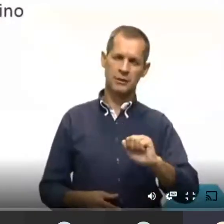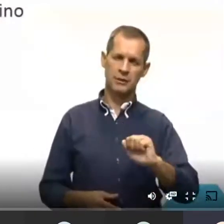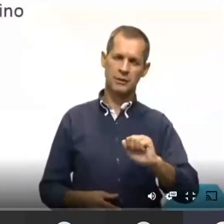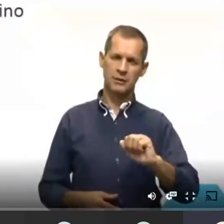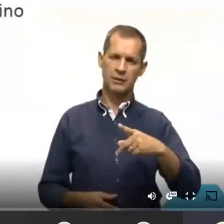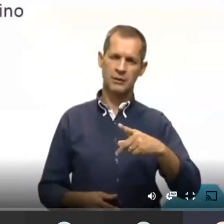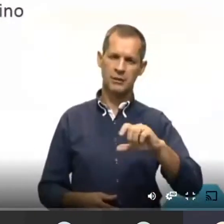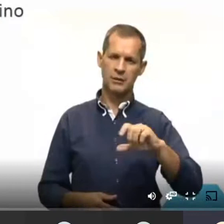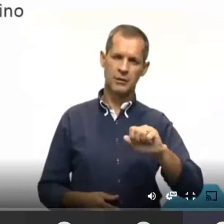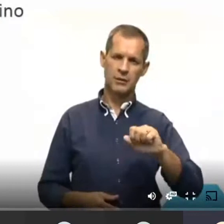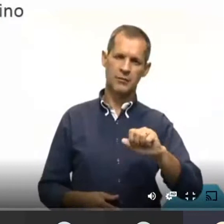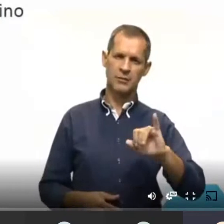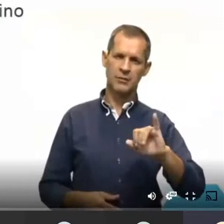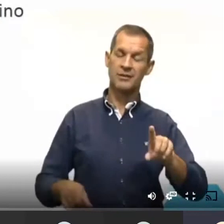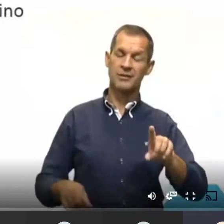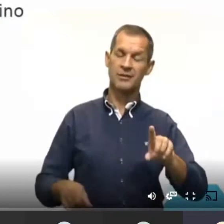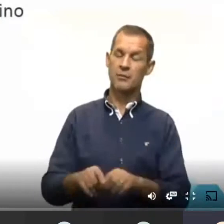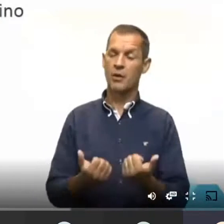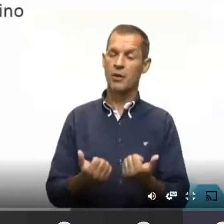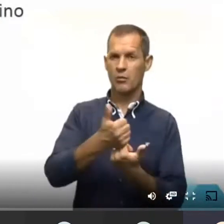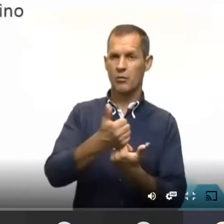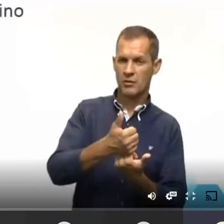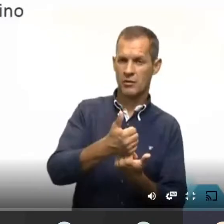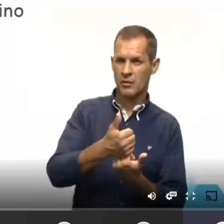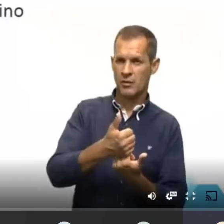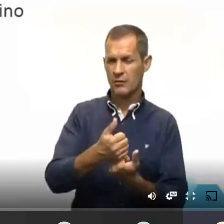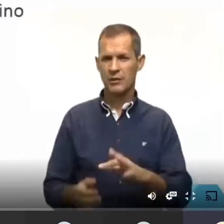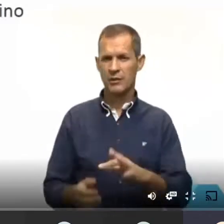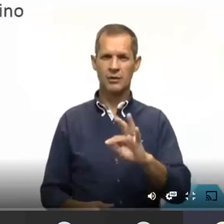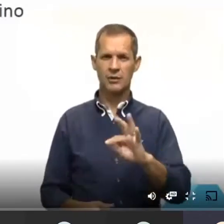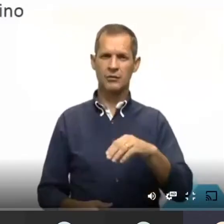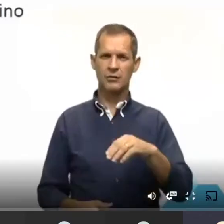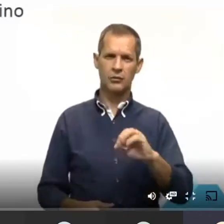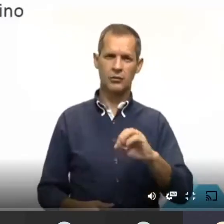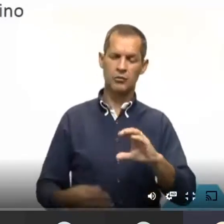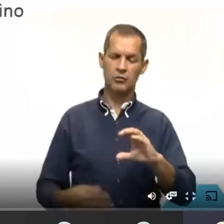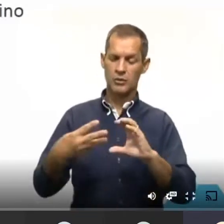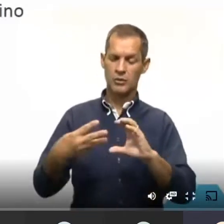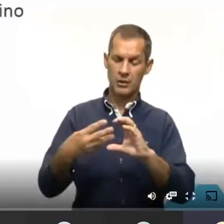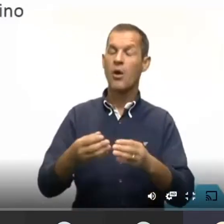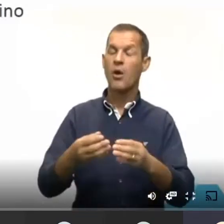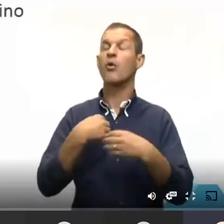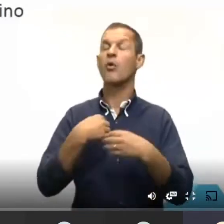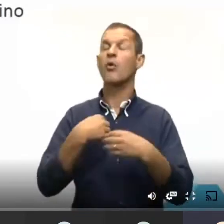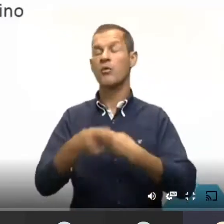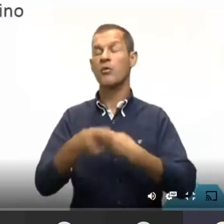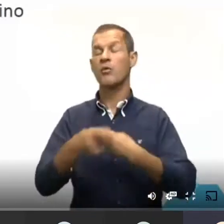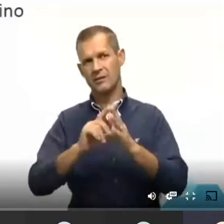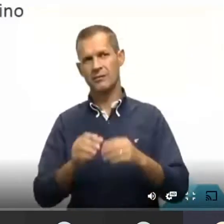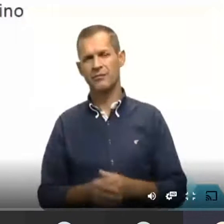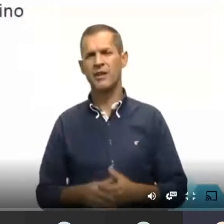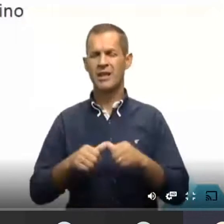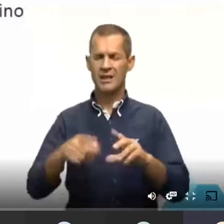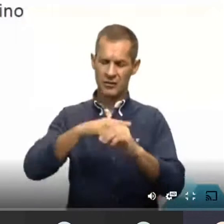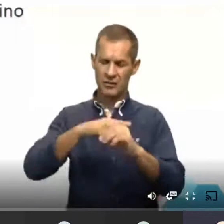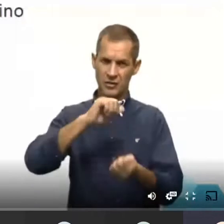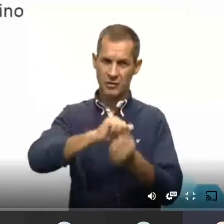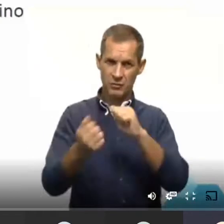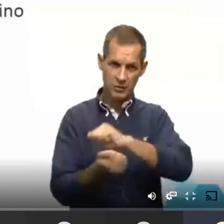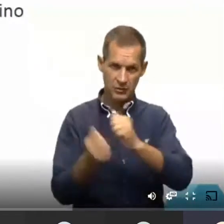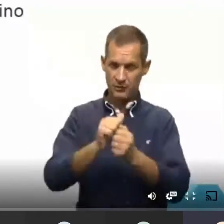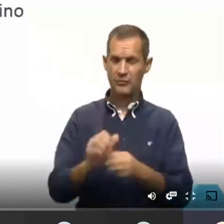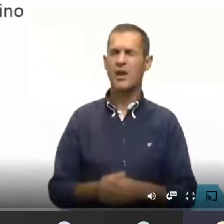né? Metaplasia, que é uma substituição de fenótipo celular. Como eu já mencionei, esse tipo